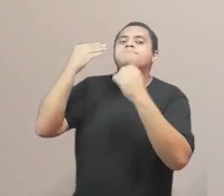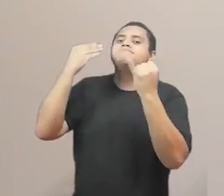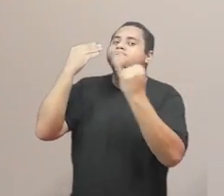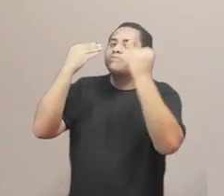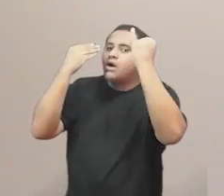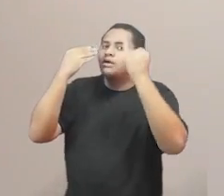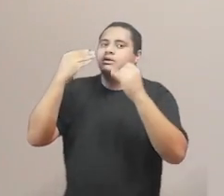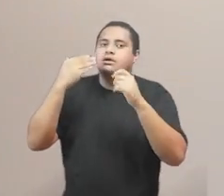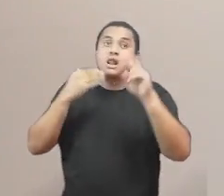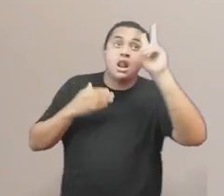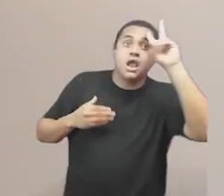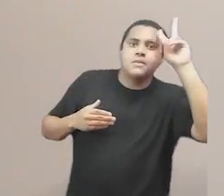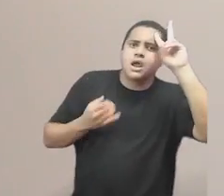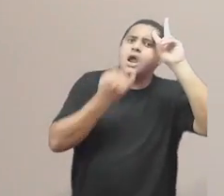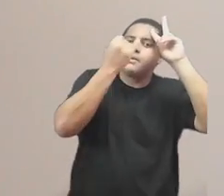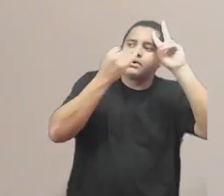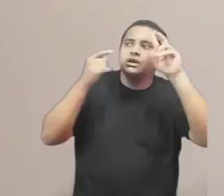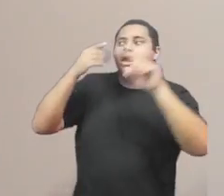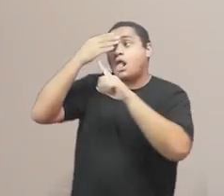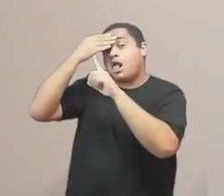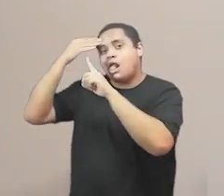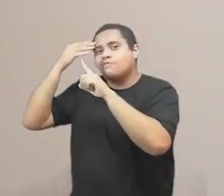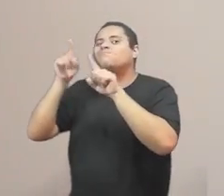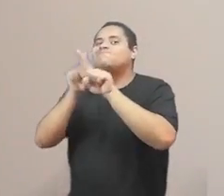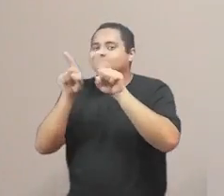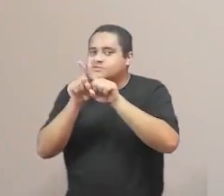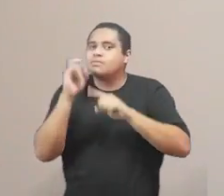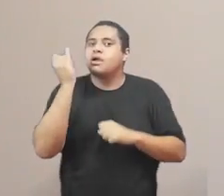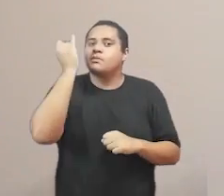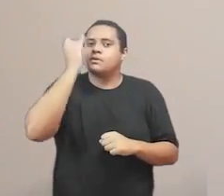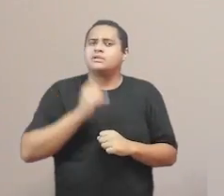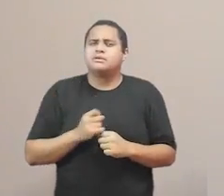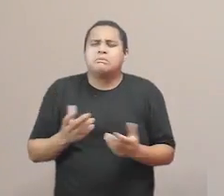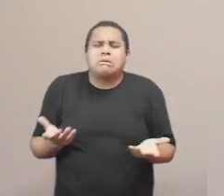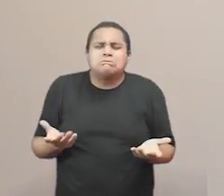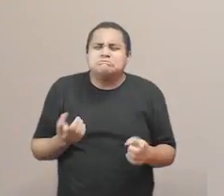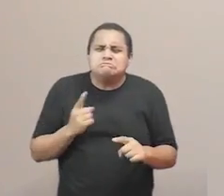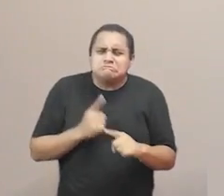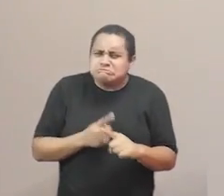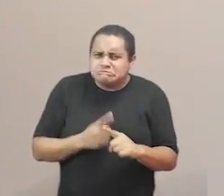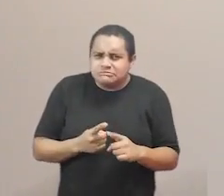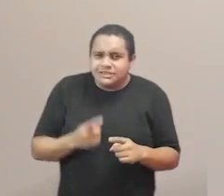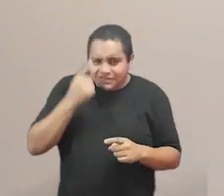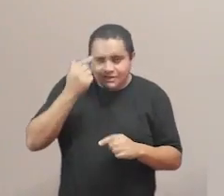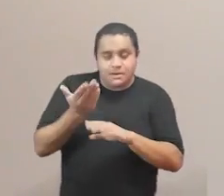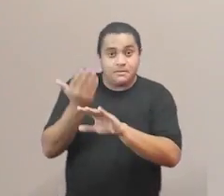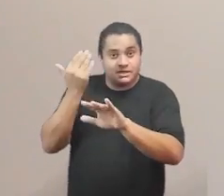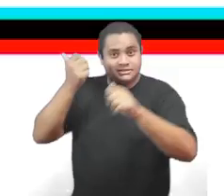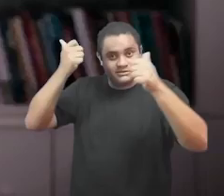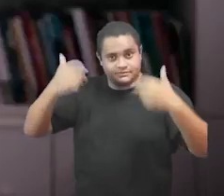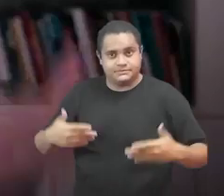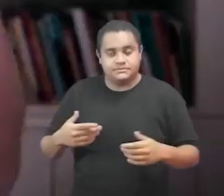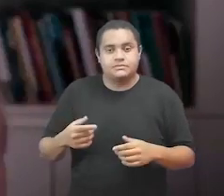lembrar. E muita gente esquece disso. E por que esquecer é tão importante quanto lembrar? Lembra o que eu falei lá no 4 Habilidades